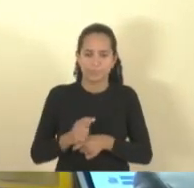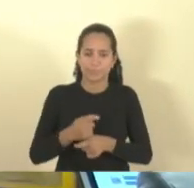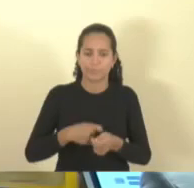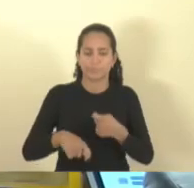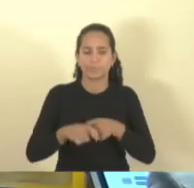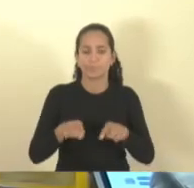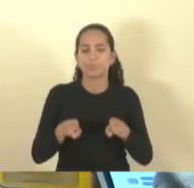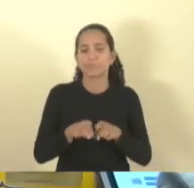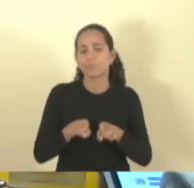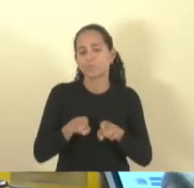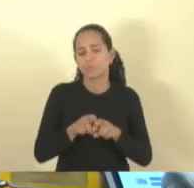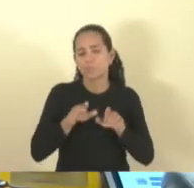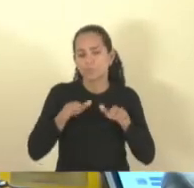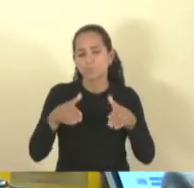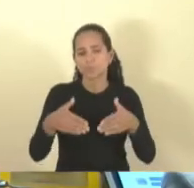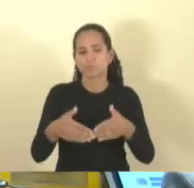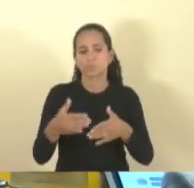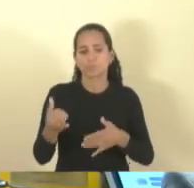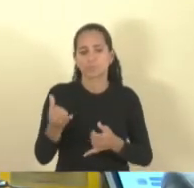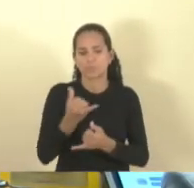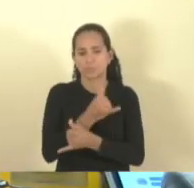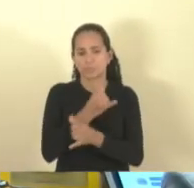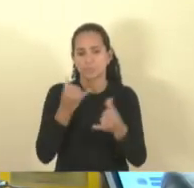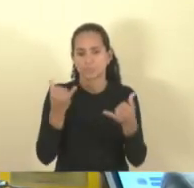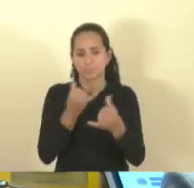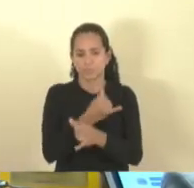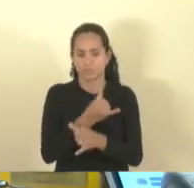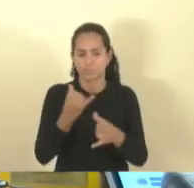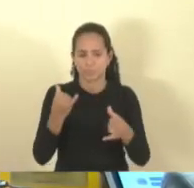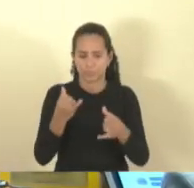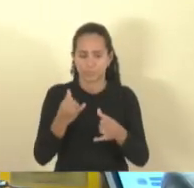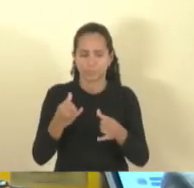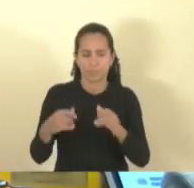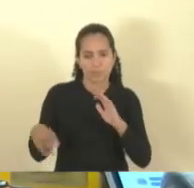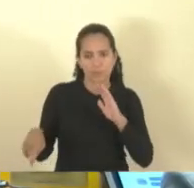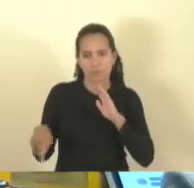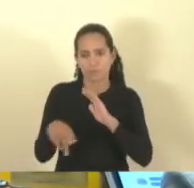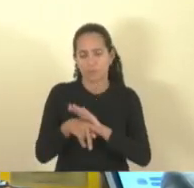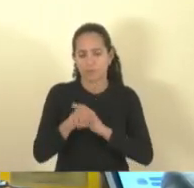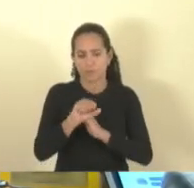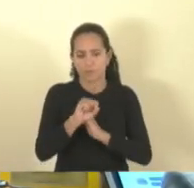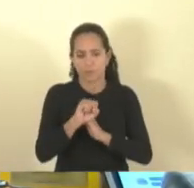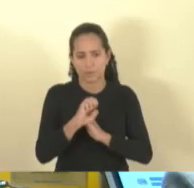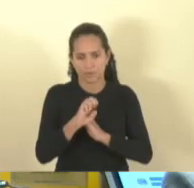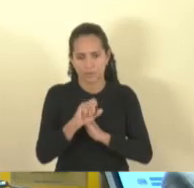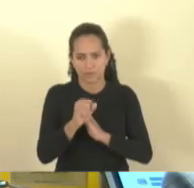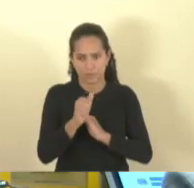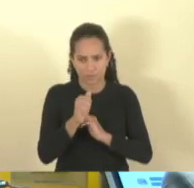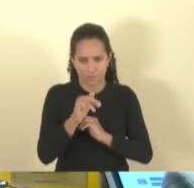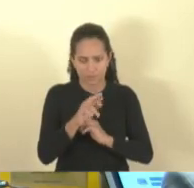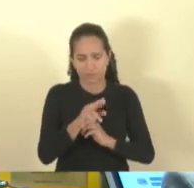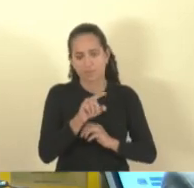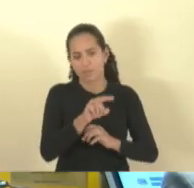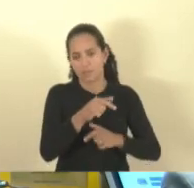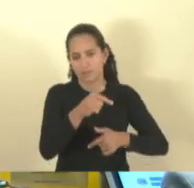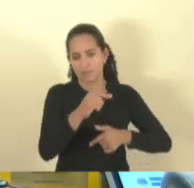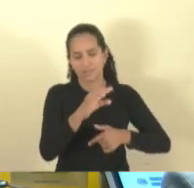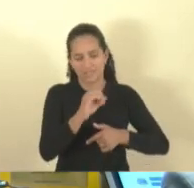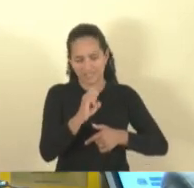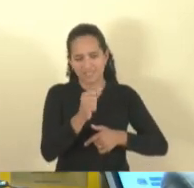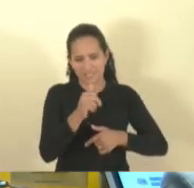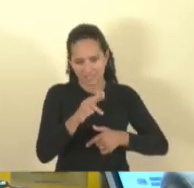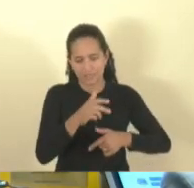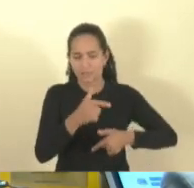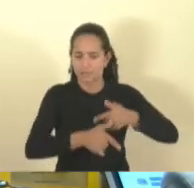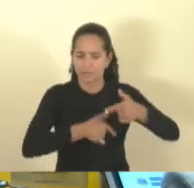em Eficiência Energética. Na CESA, está atuando na GTI, na aquisição do Sistema de Gestão